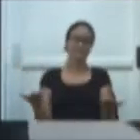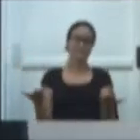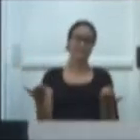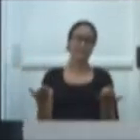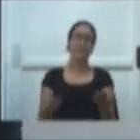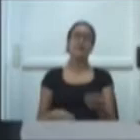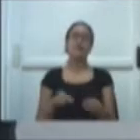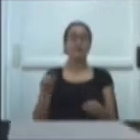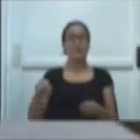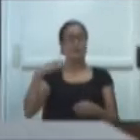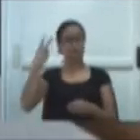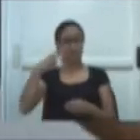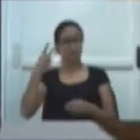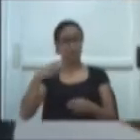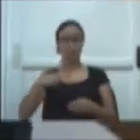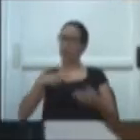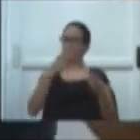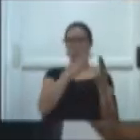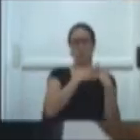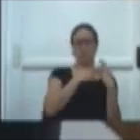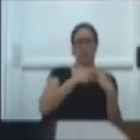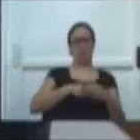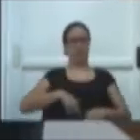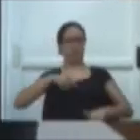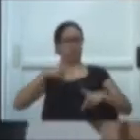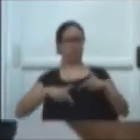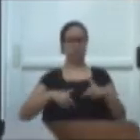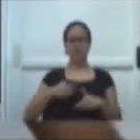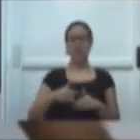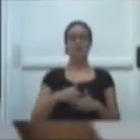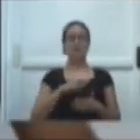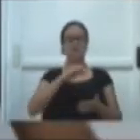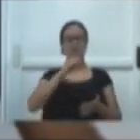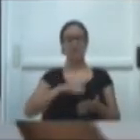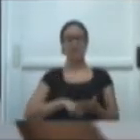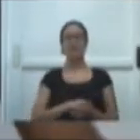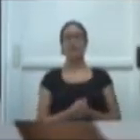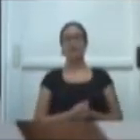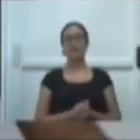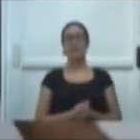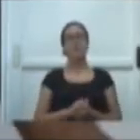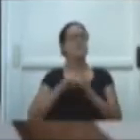gente, e se me desafiar aqui no plenário, eu digo o nome.